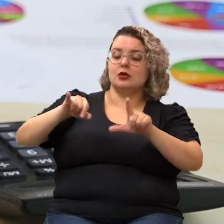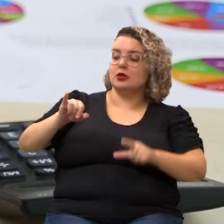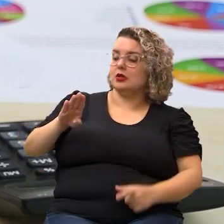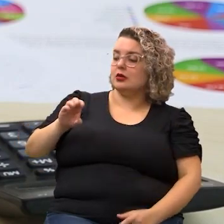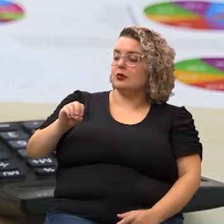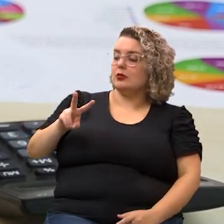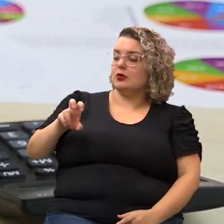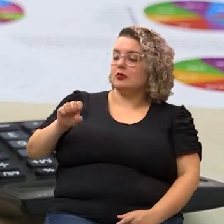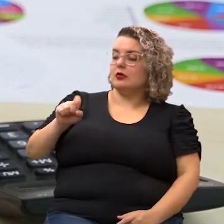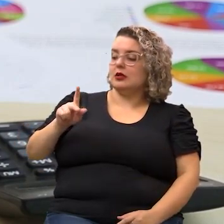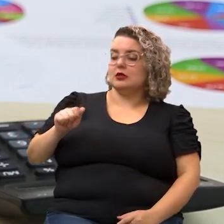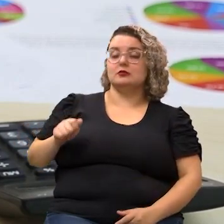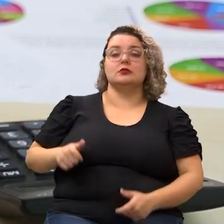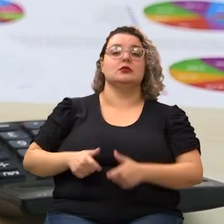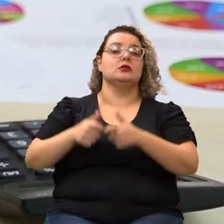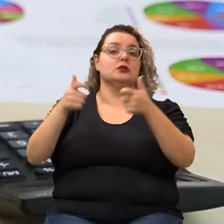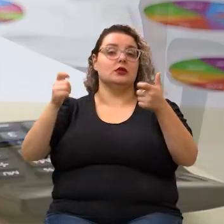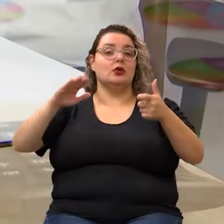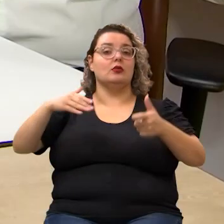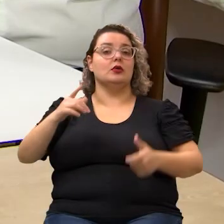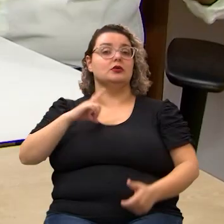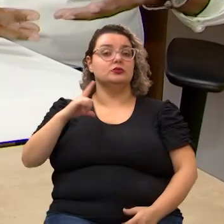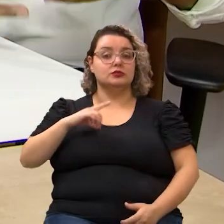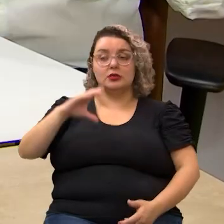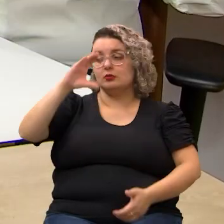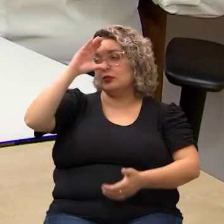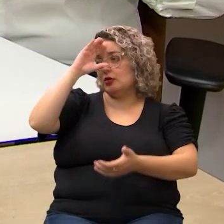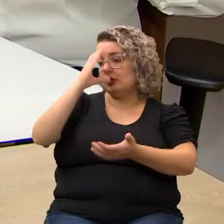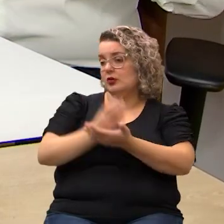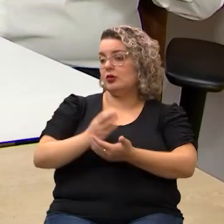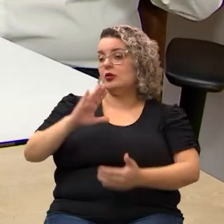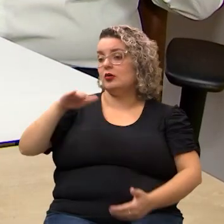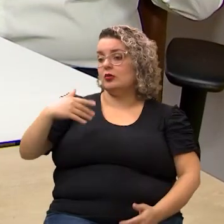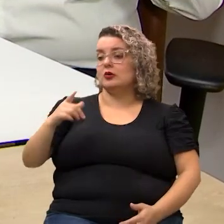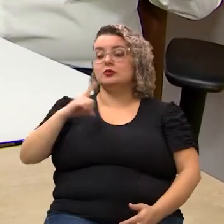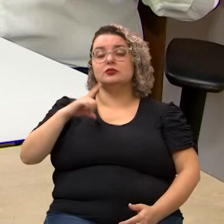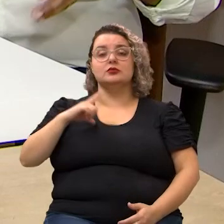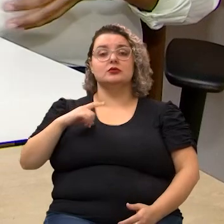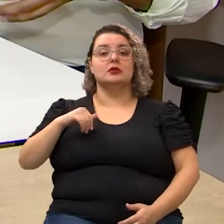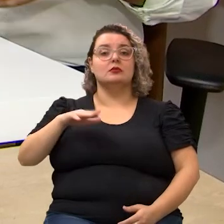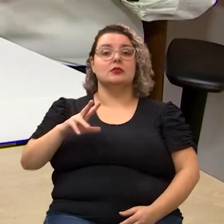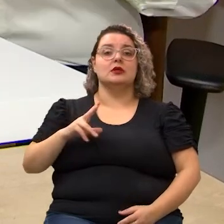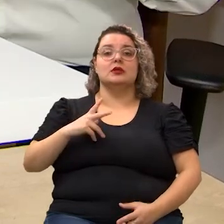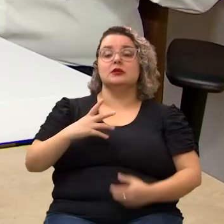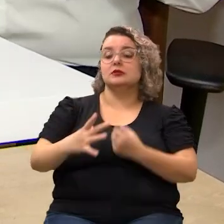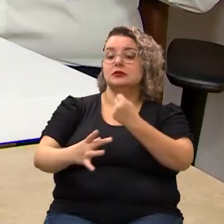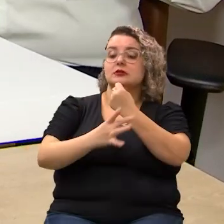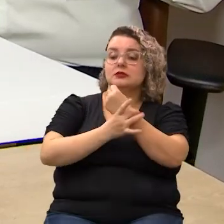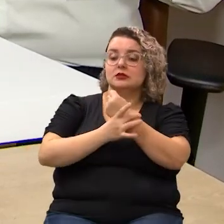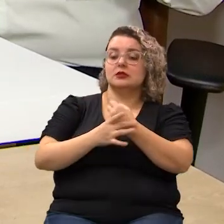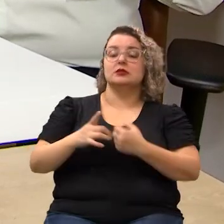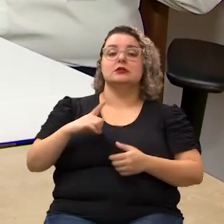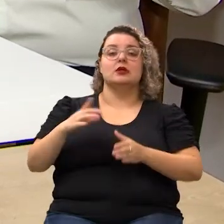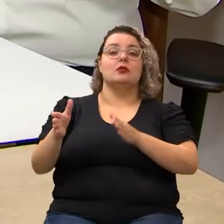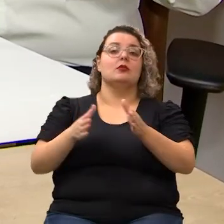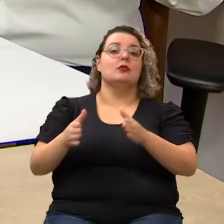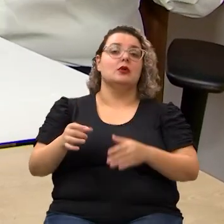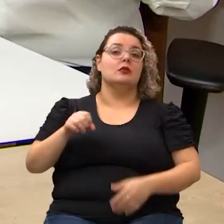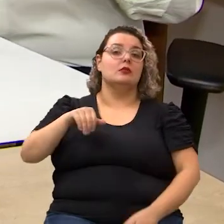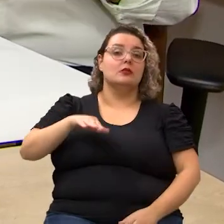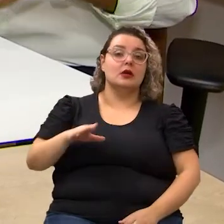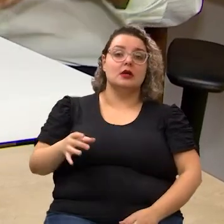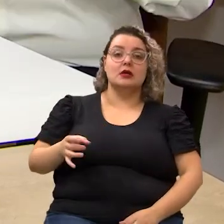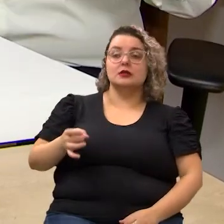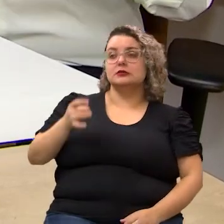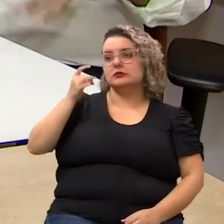Ibovespa está em alta quando existe mais confiança, quando existe mais segurança, quando existe um cenário mais favorável